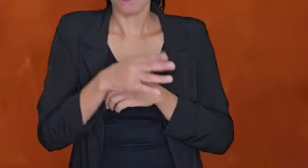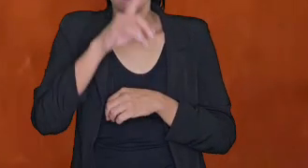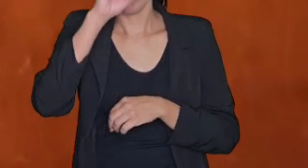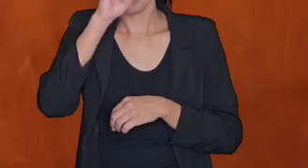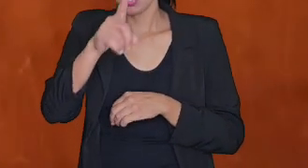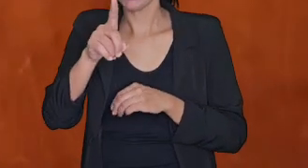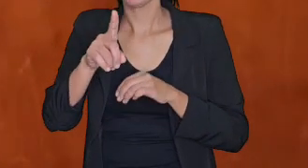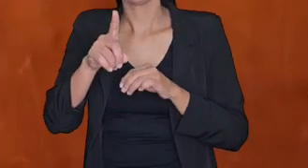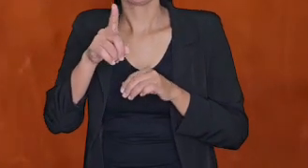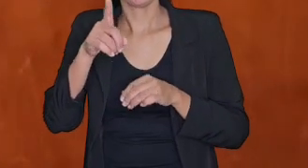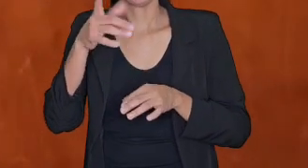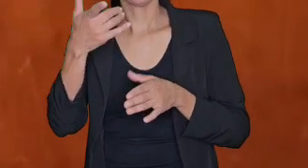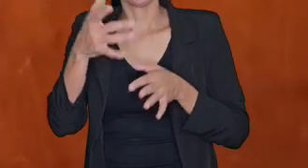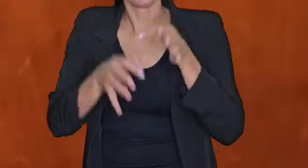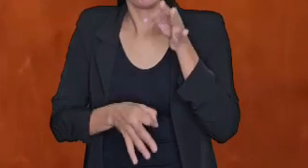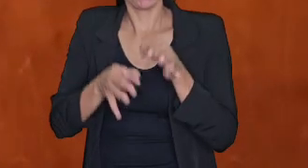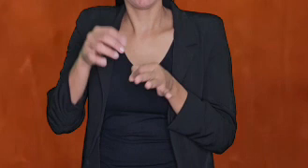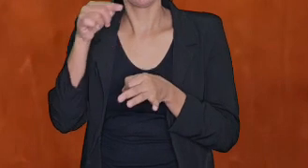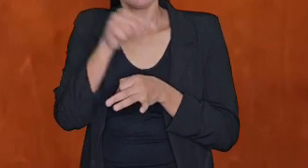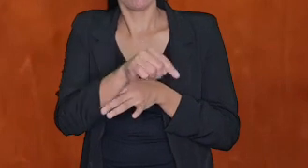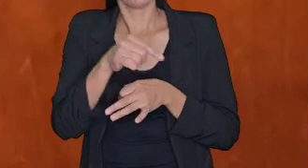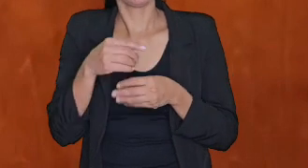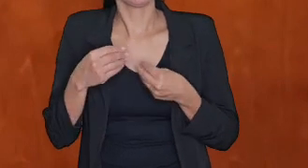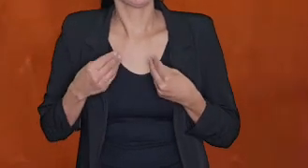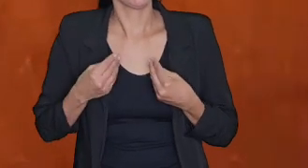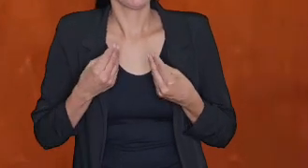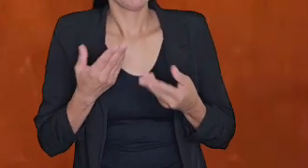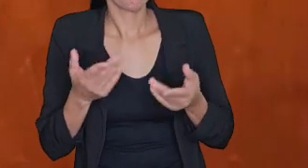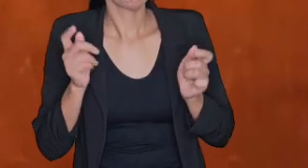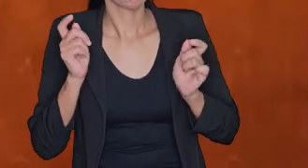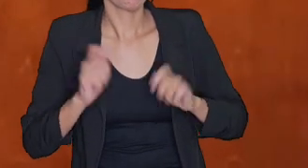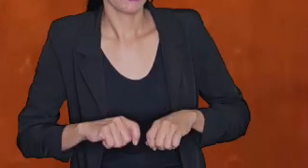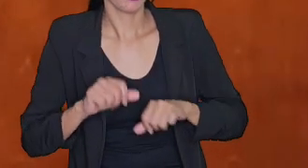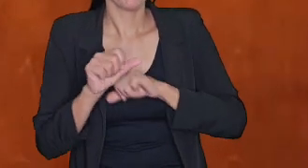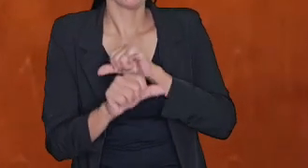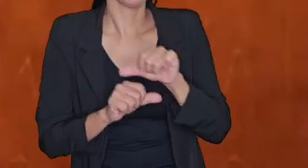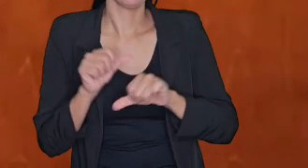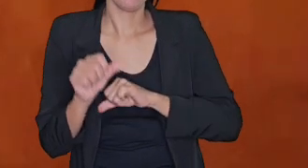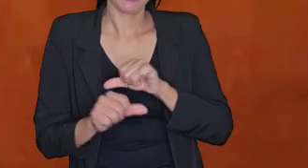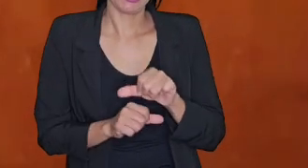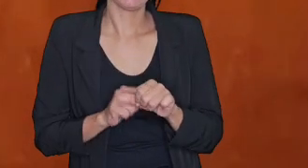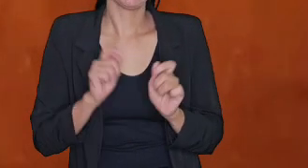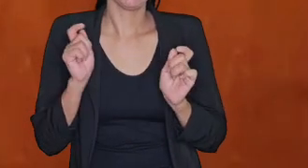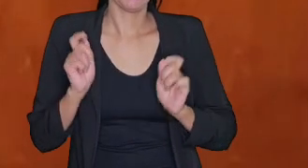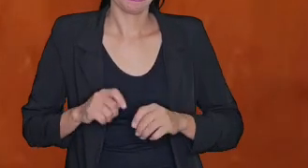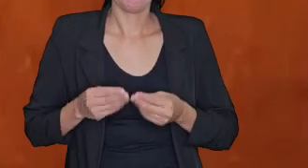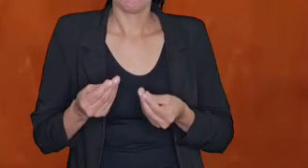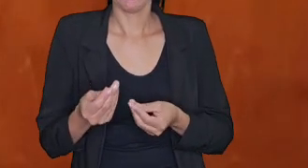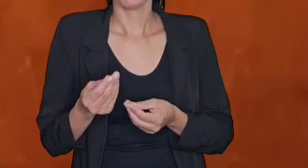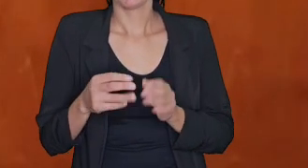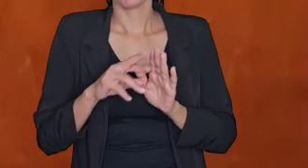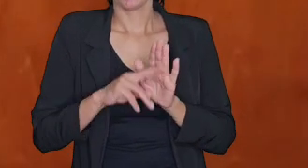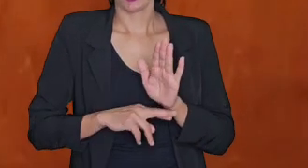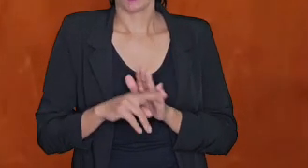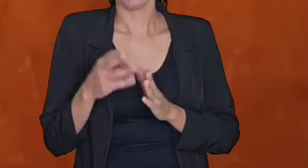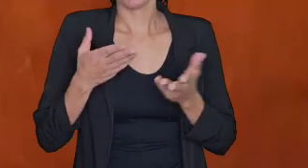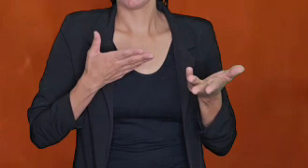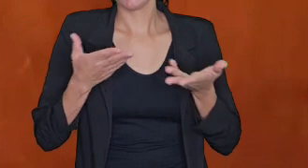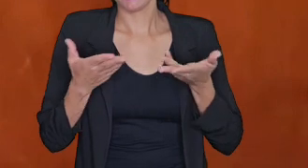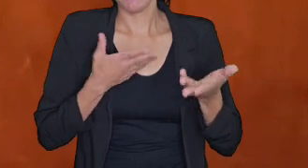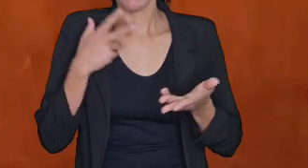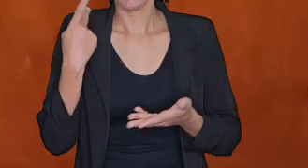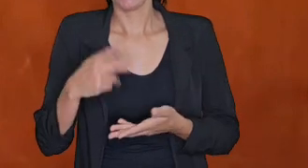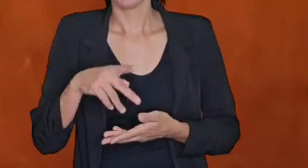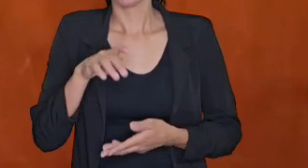logo, ele não inova no ordenamento jurídico, essa instrução normativa deu aso à